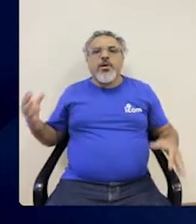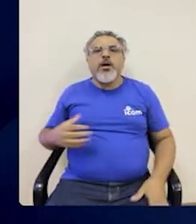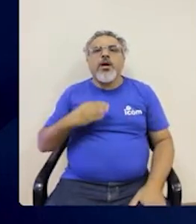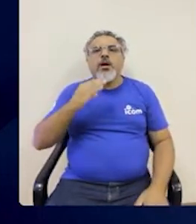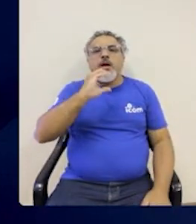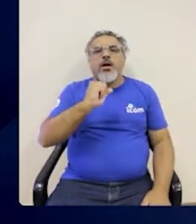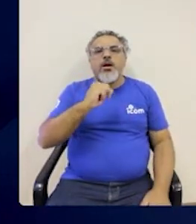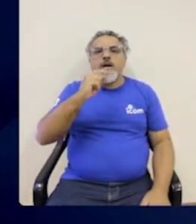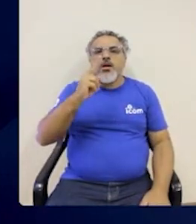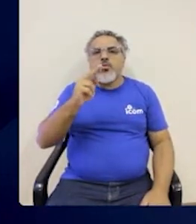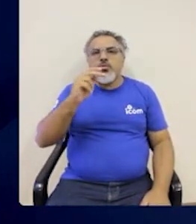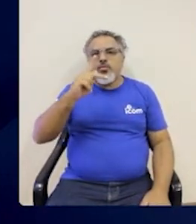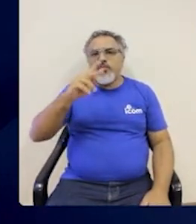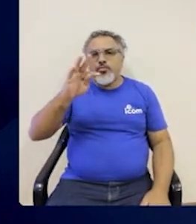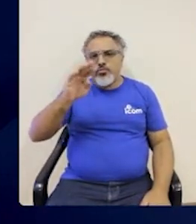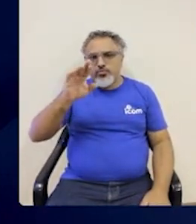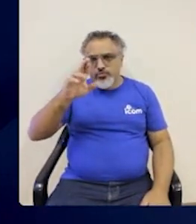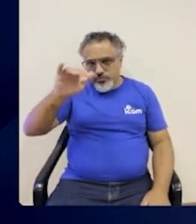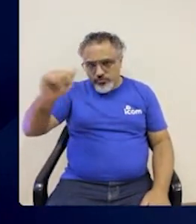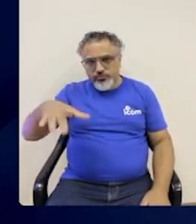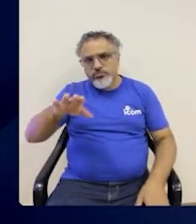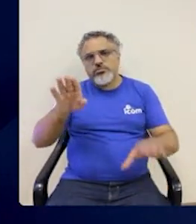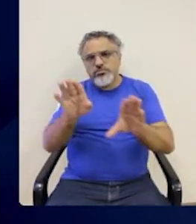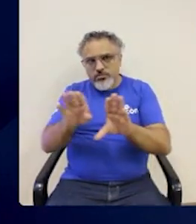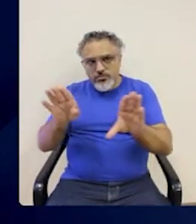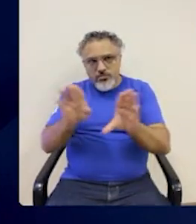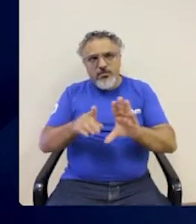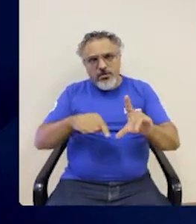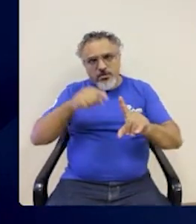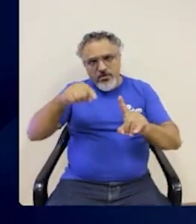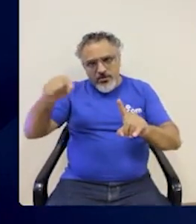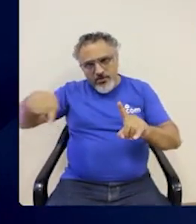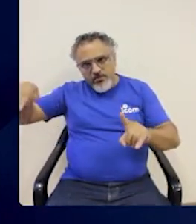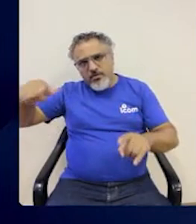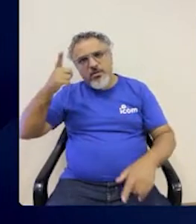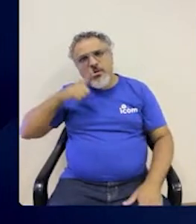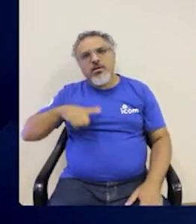também, para alguns desfechos, tem também um certo grau de evidência.